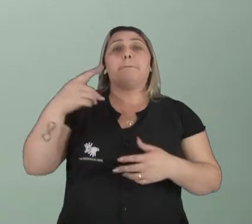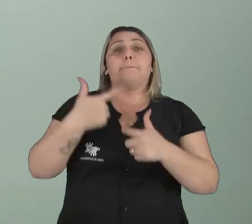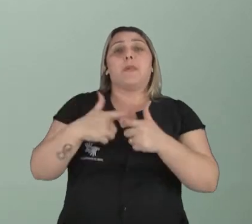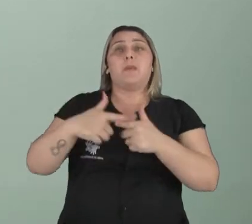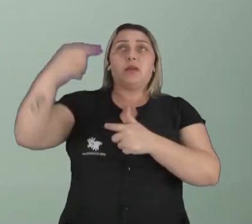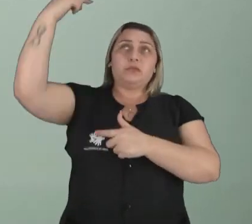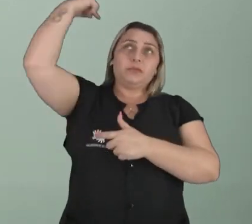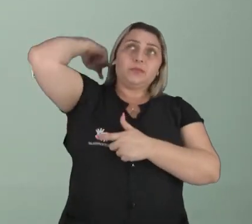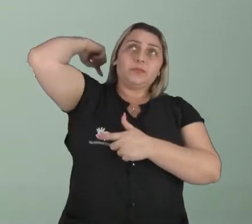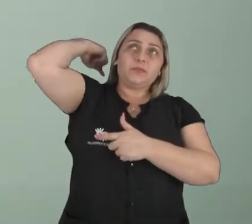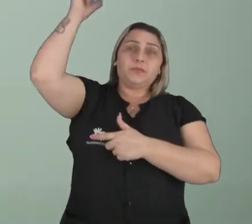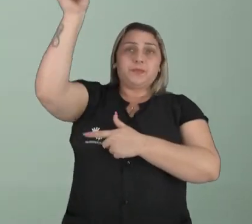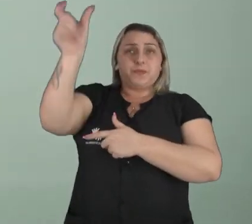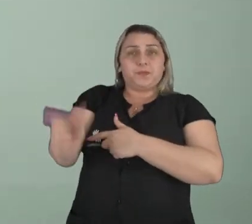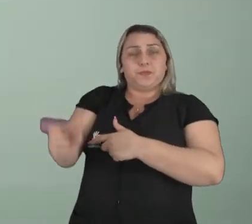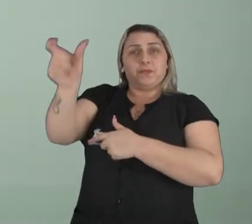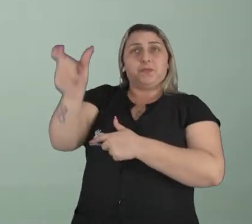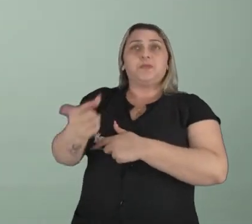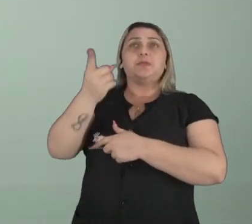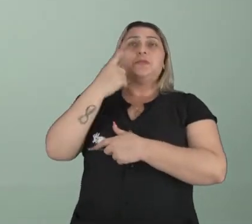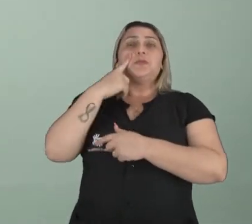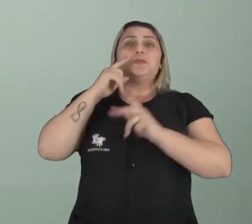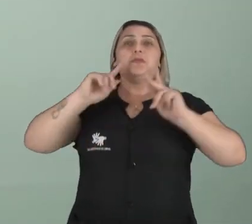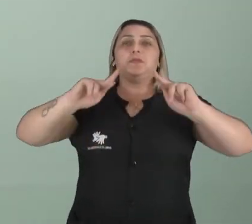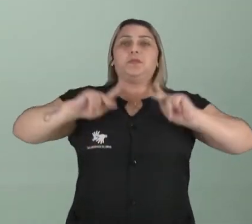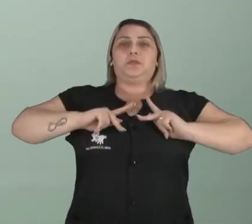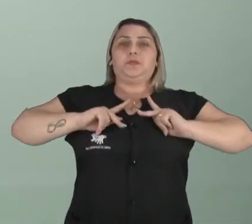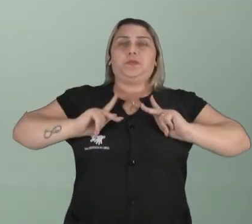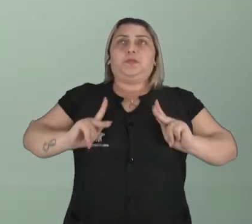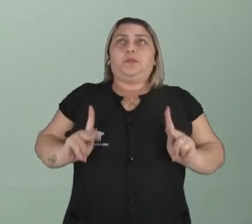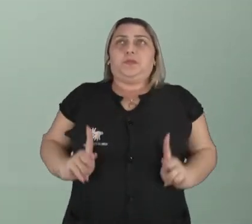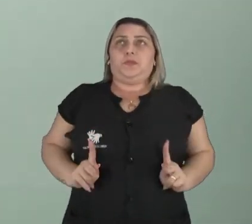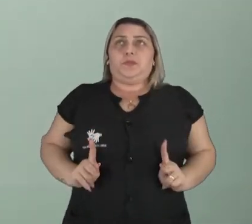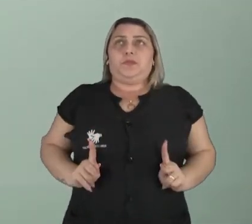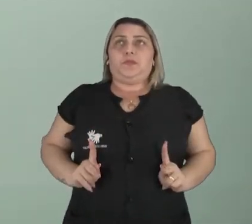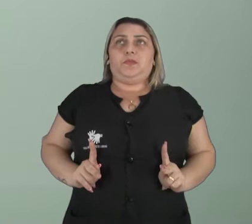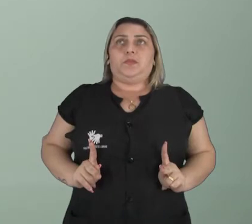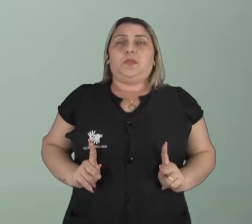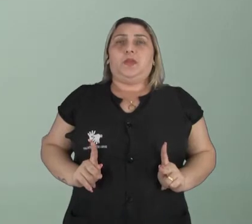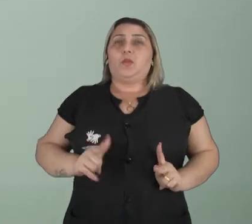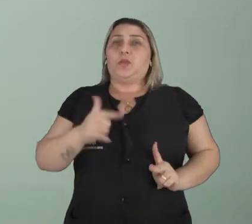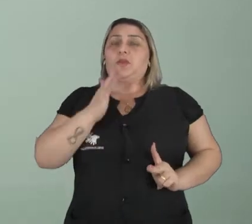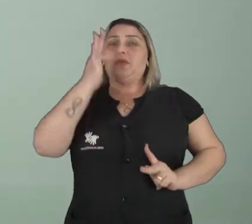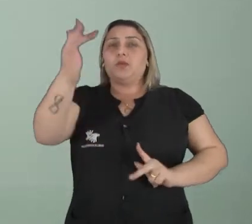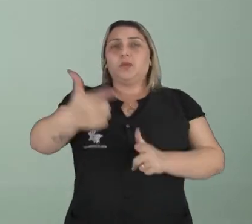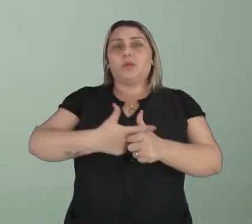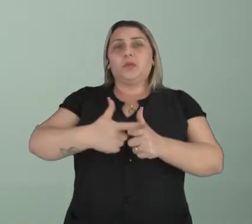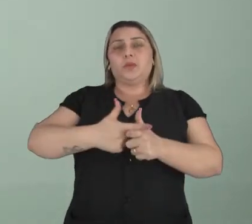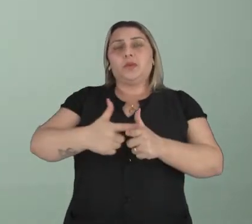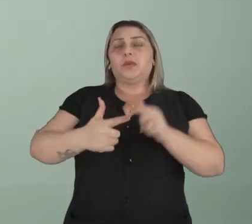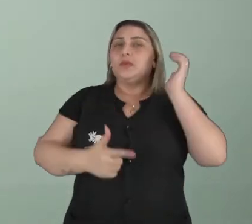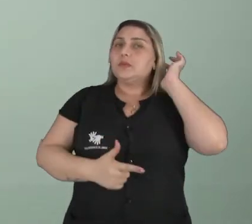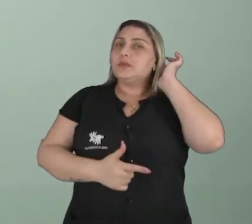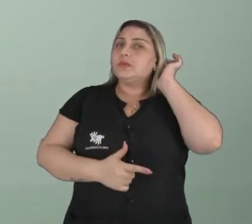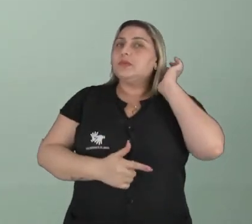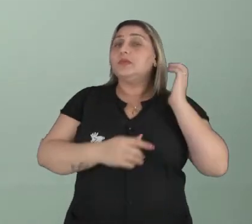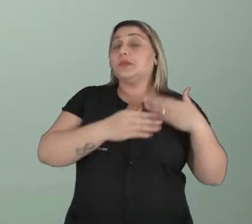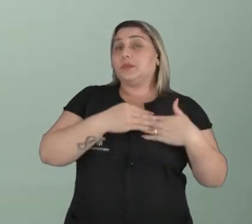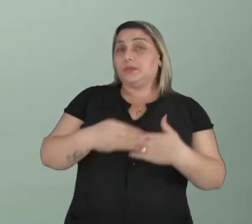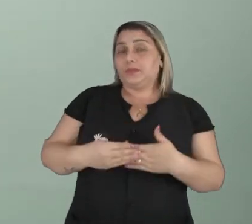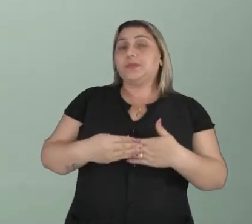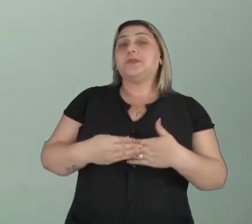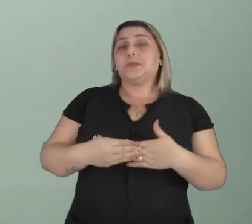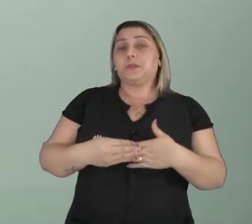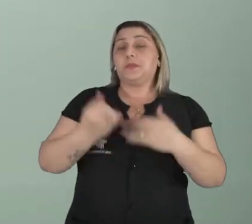interessante que eles Observe o alinhamento a costura para que eles não tem sérios problemas no futuro e quando